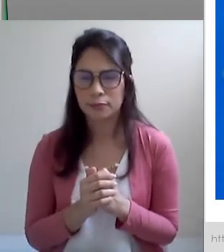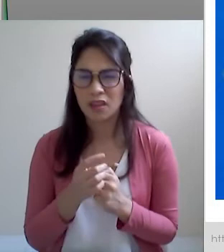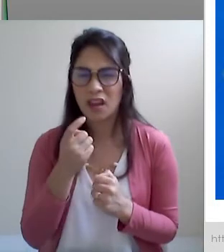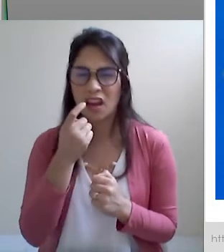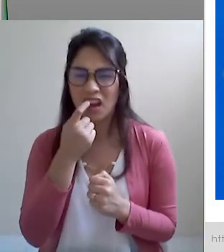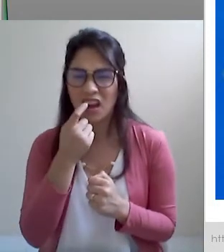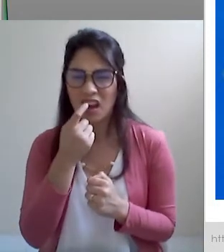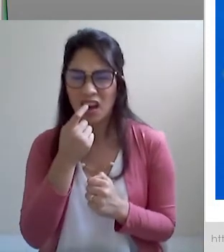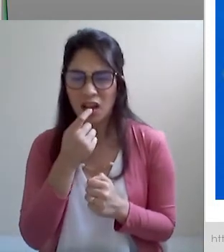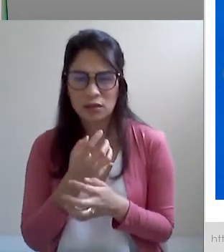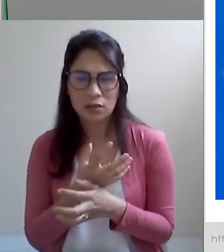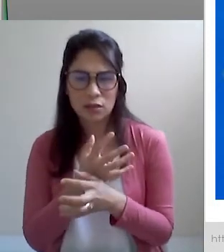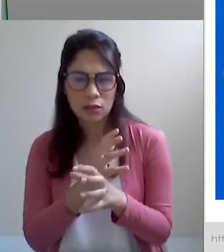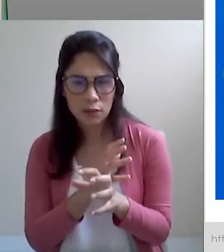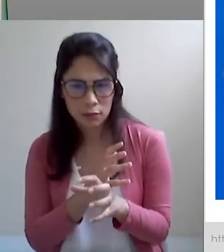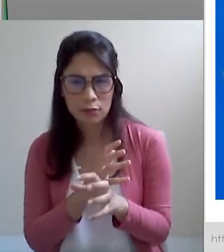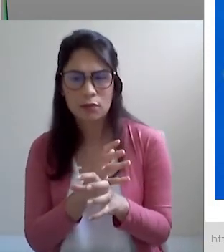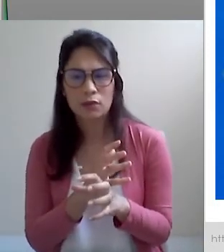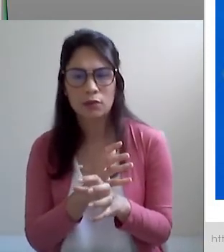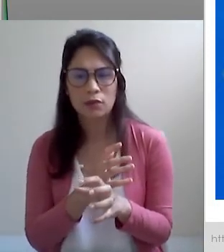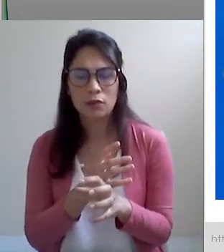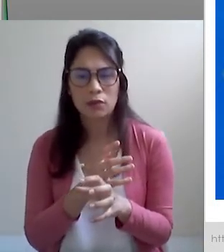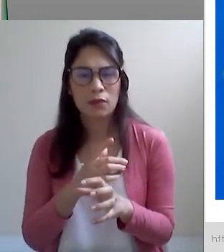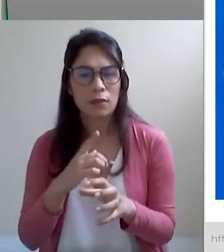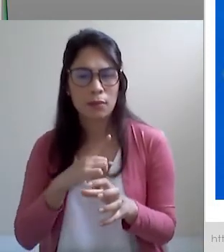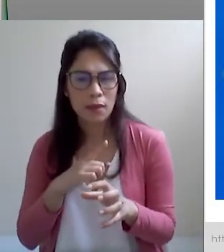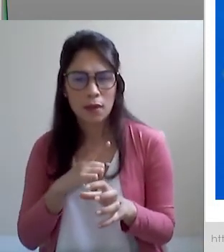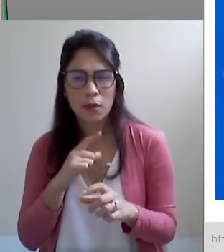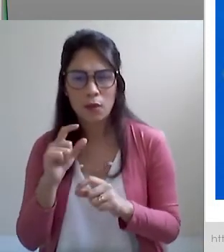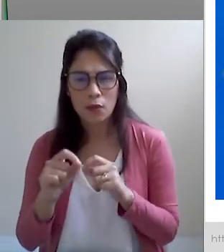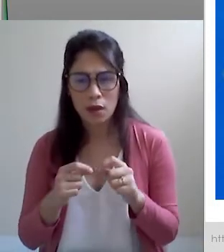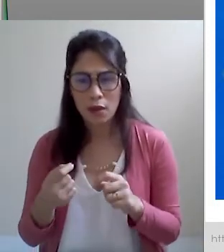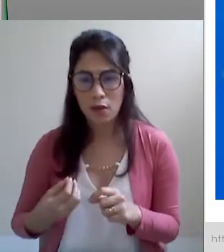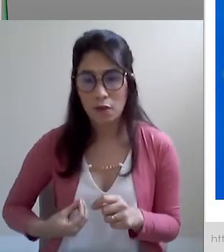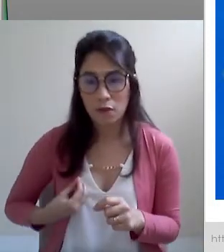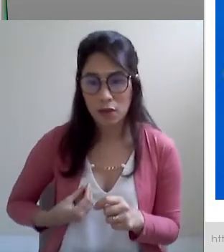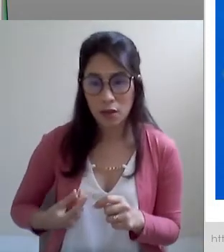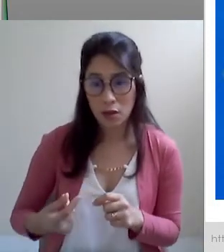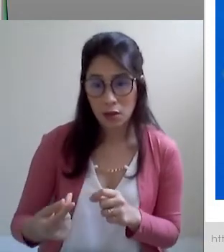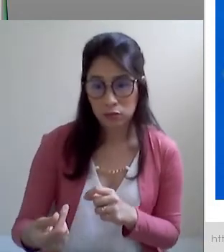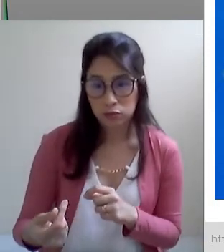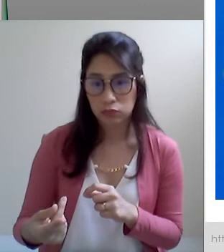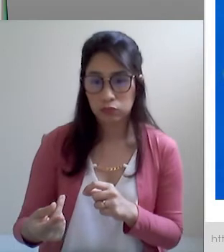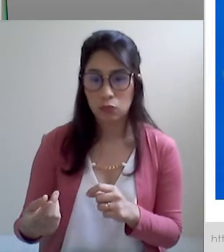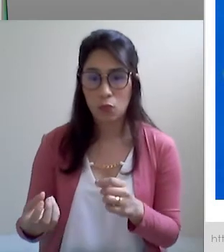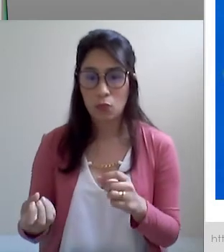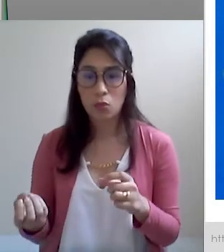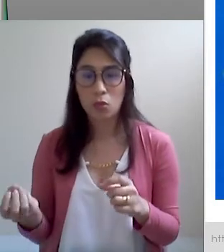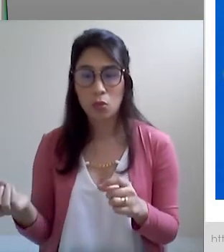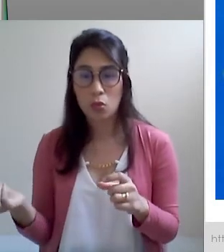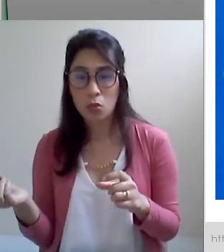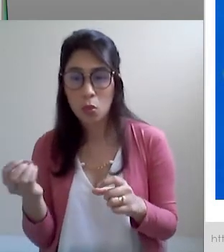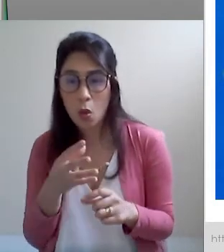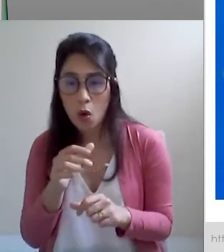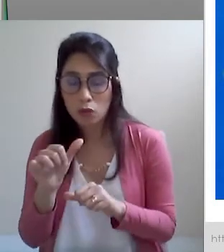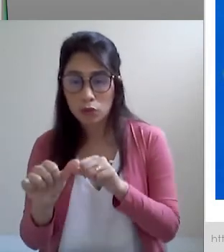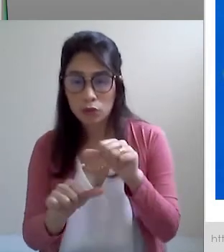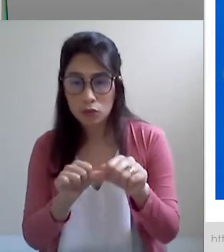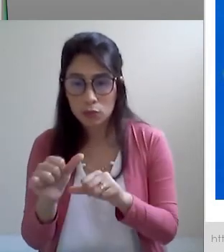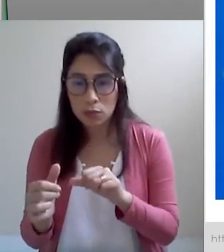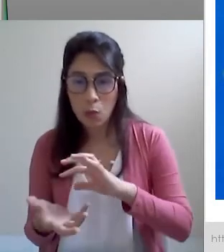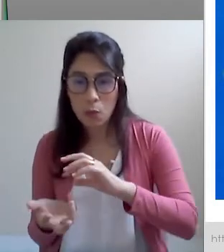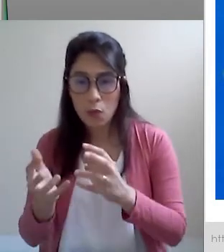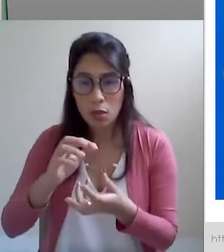O osso é um tecido dinâmico e é renovado e remodelado durante toda a vida.